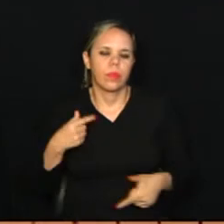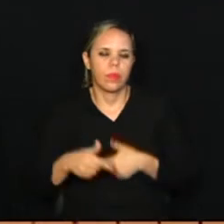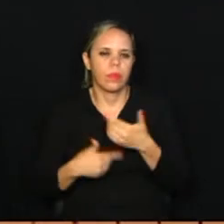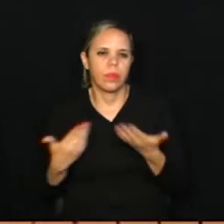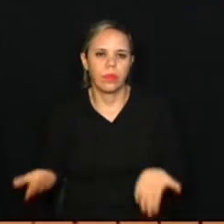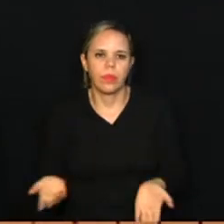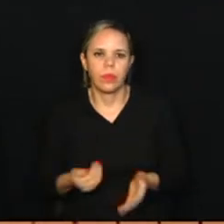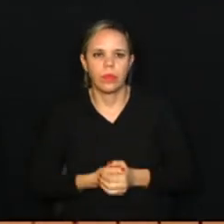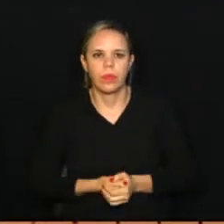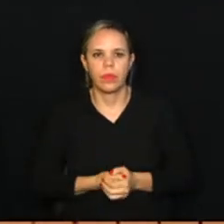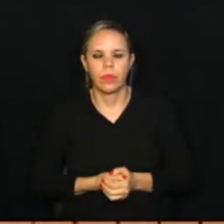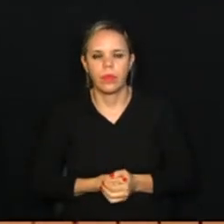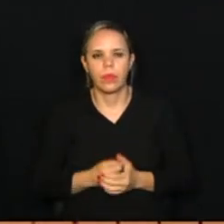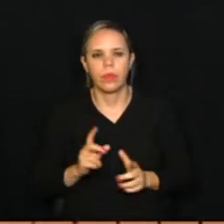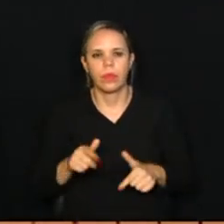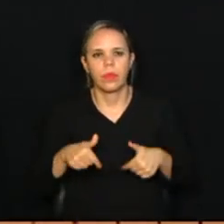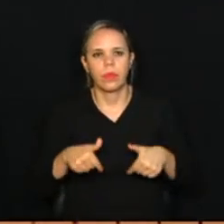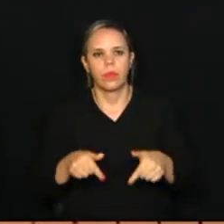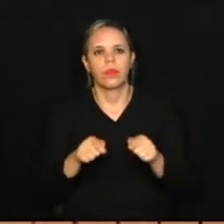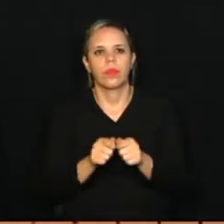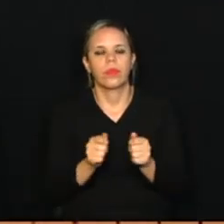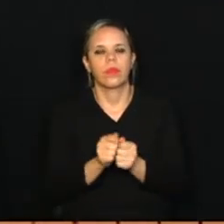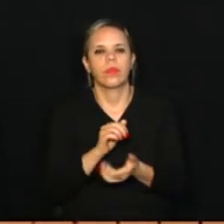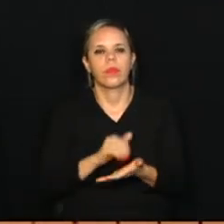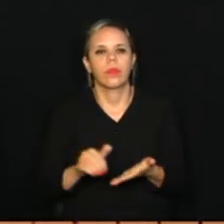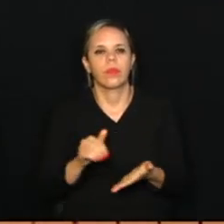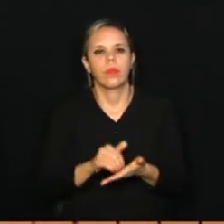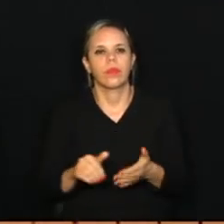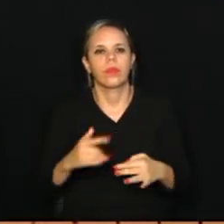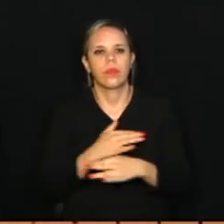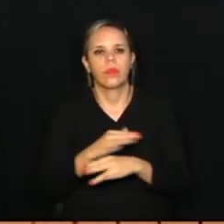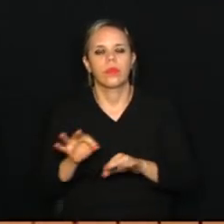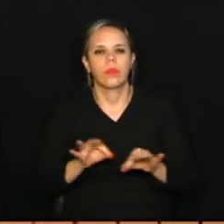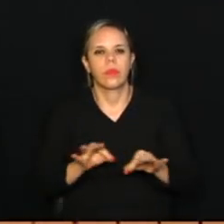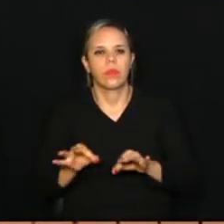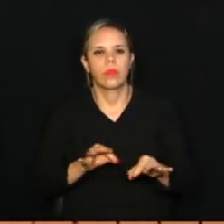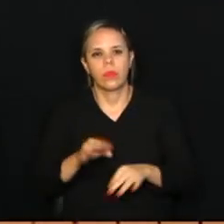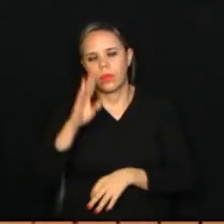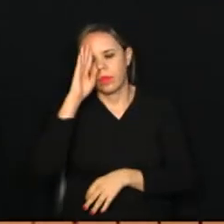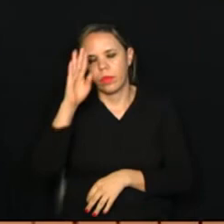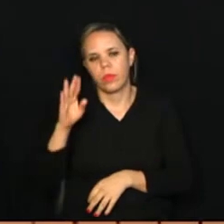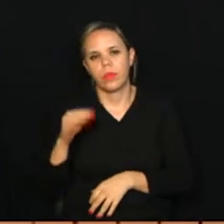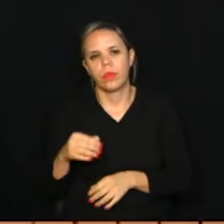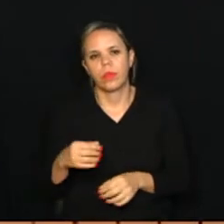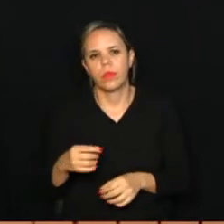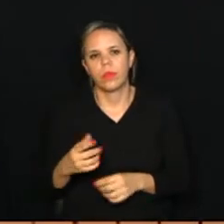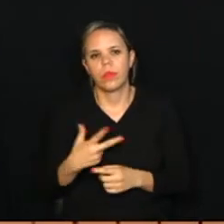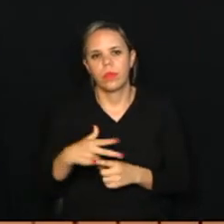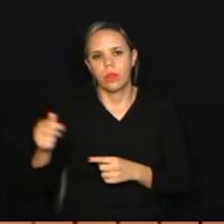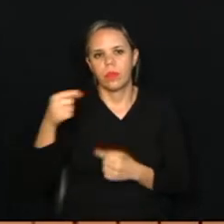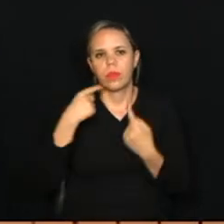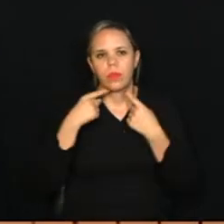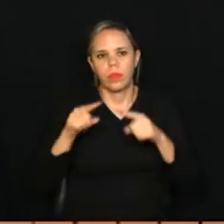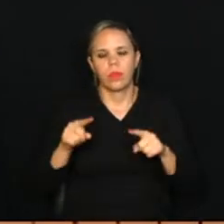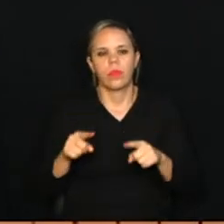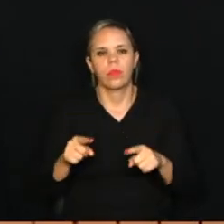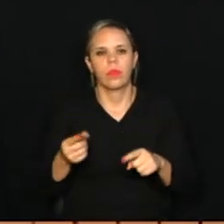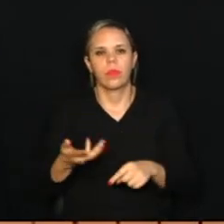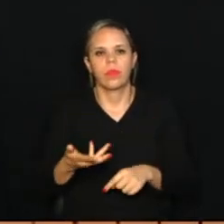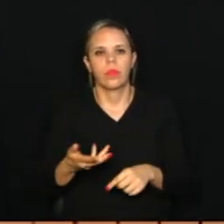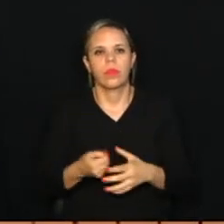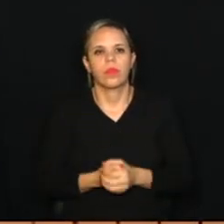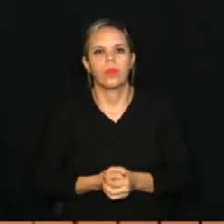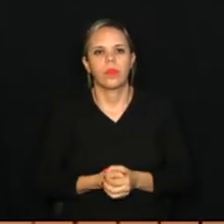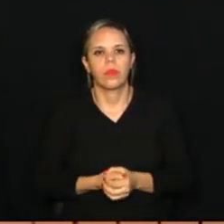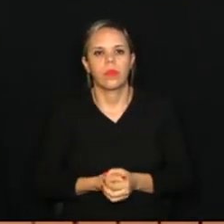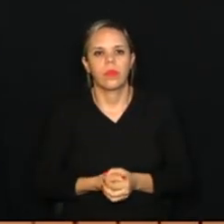ali intensamente junto a Secretaria de Urbanismo e Planejamento, principalmente, que é uma das campeões de reclamação de burocracia. Eu,